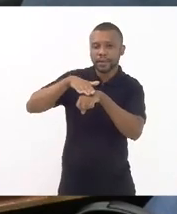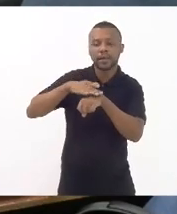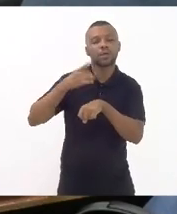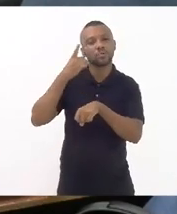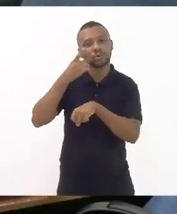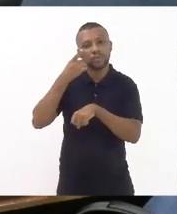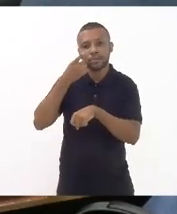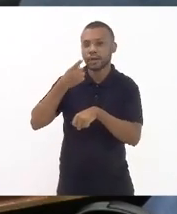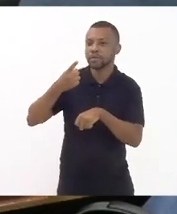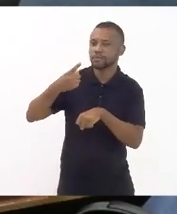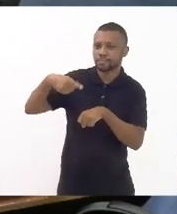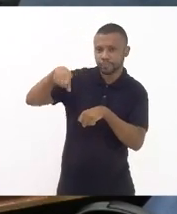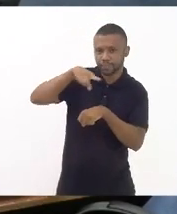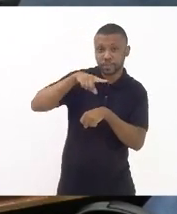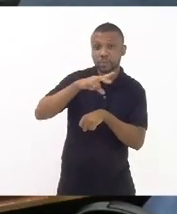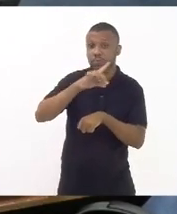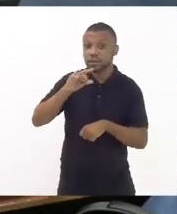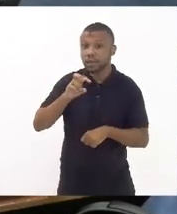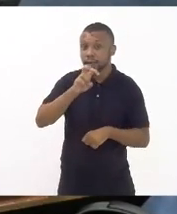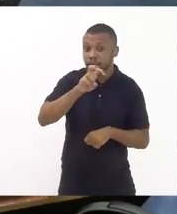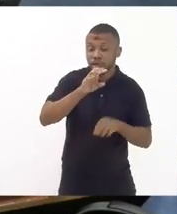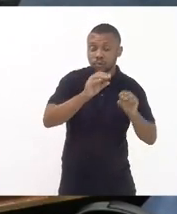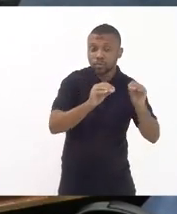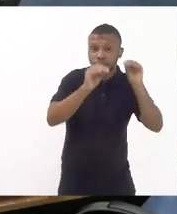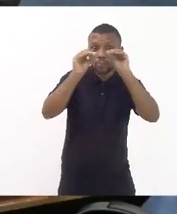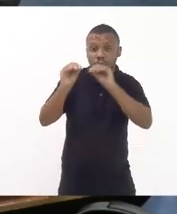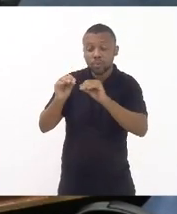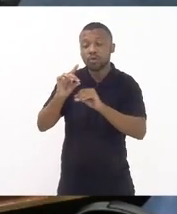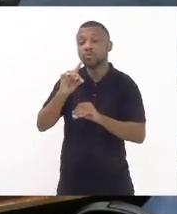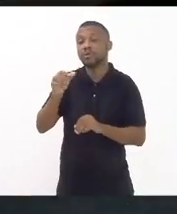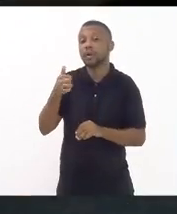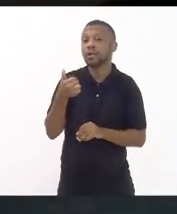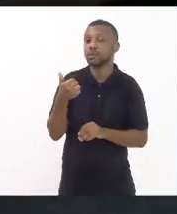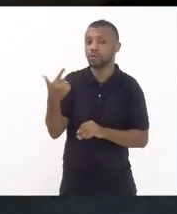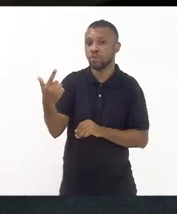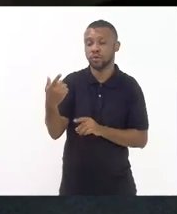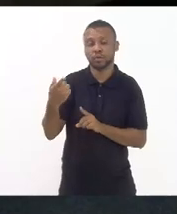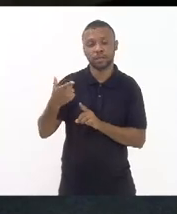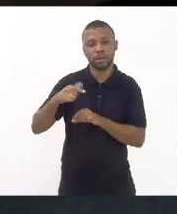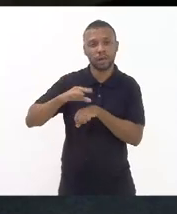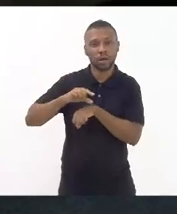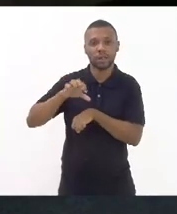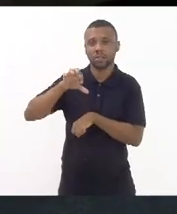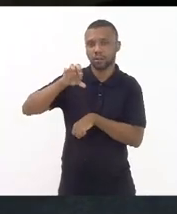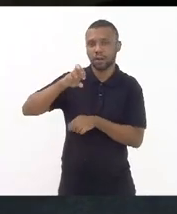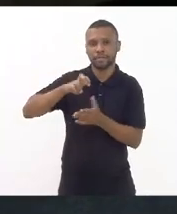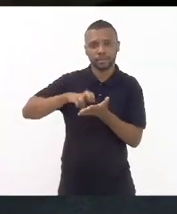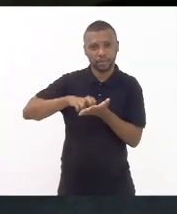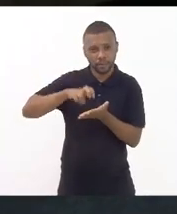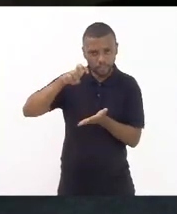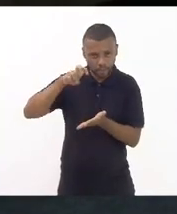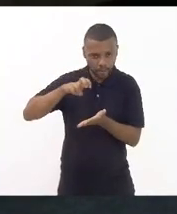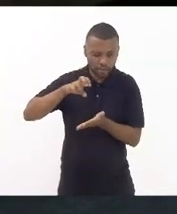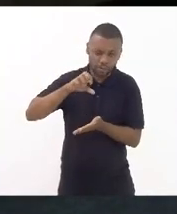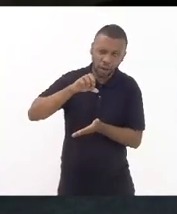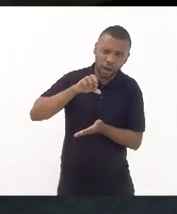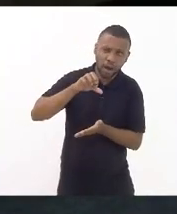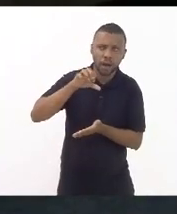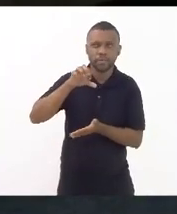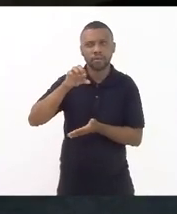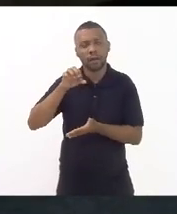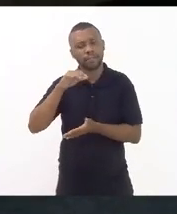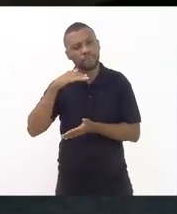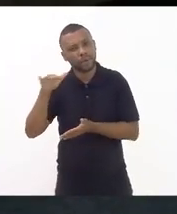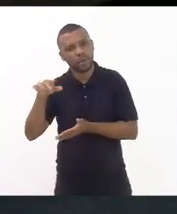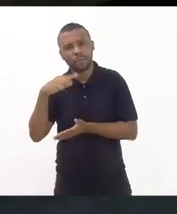demais. Do dia 5 para no dia 12, às 9 horas da manhã, 9:30 aqui na casa, para